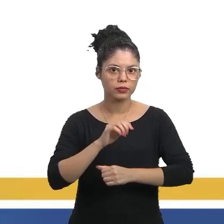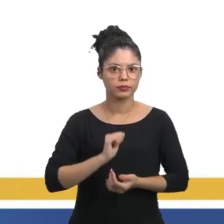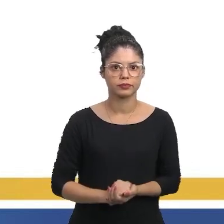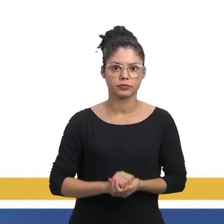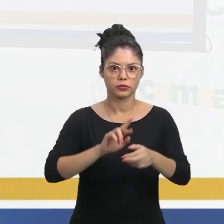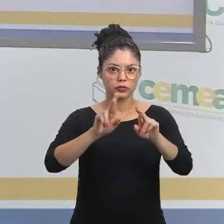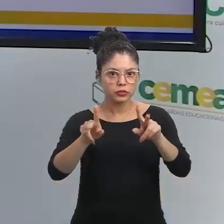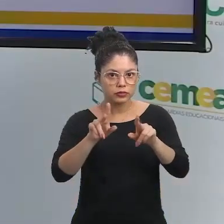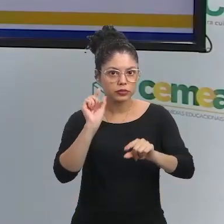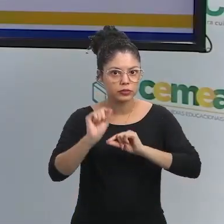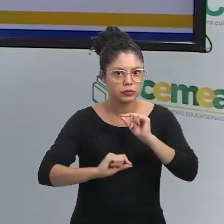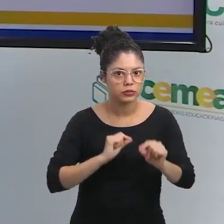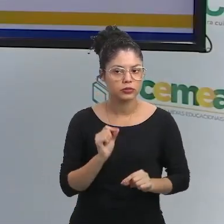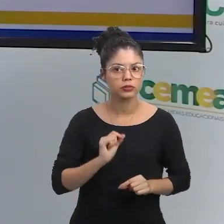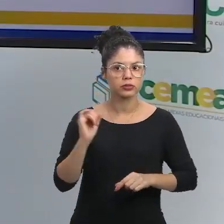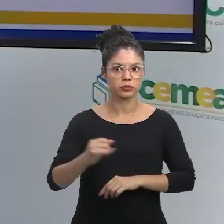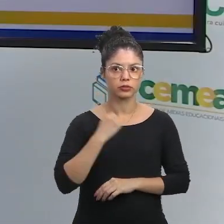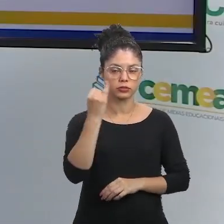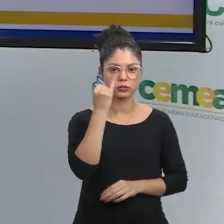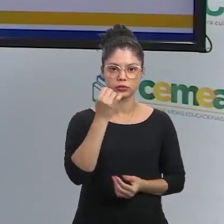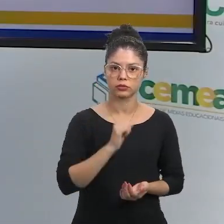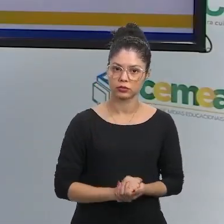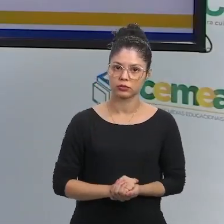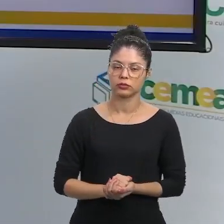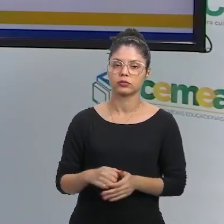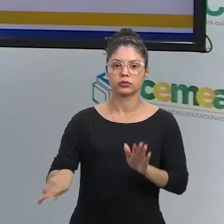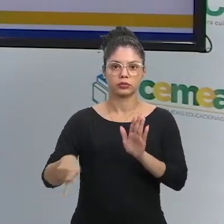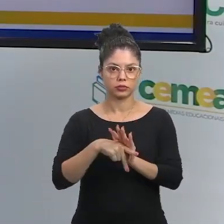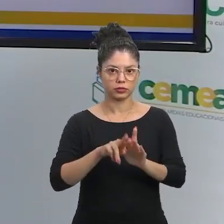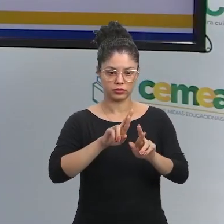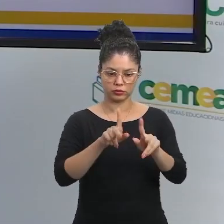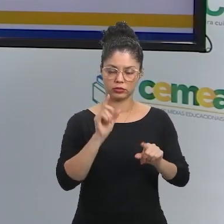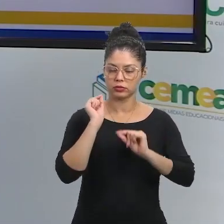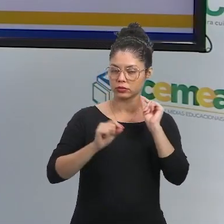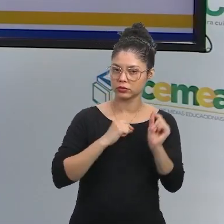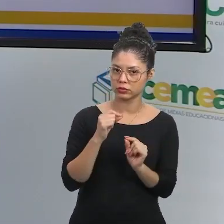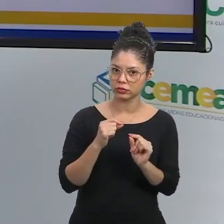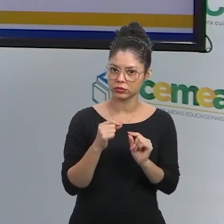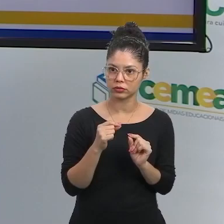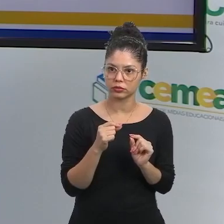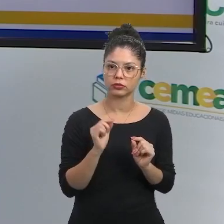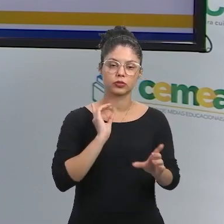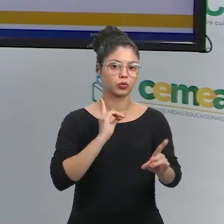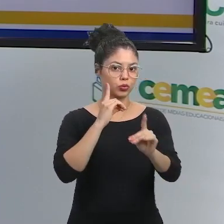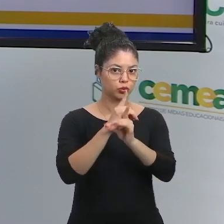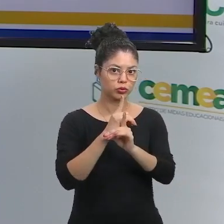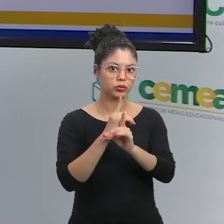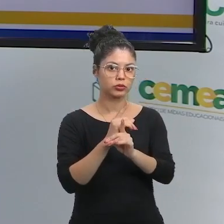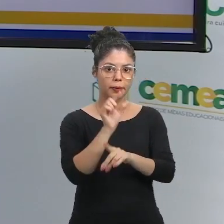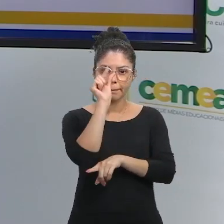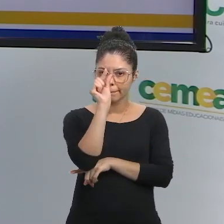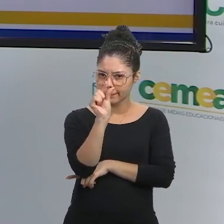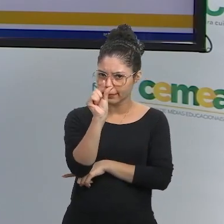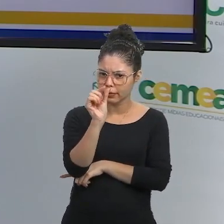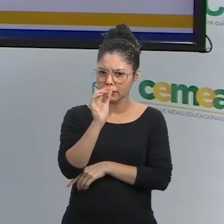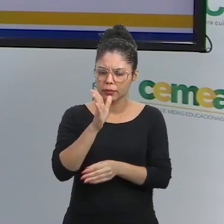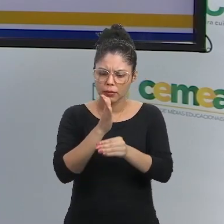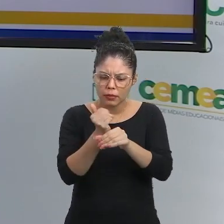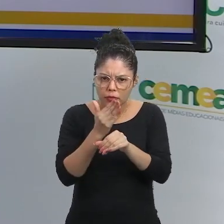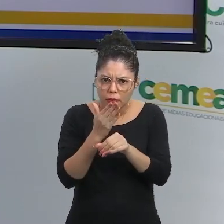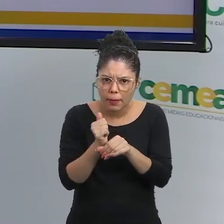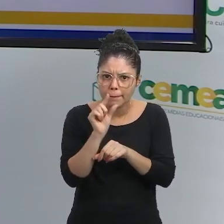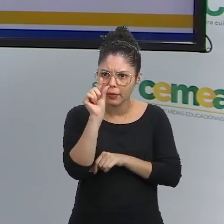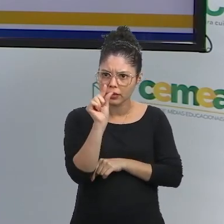a diferença principal do modelo de Dalton para o de Thomson é porque ele descobriu partículas